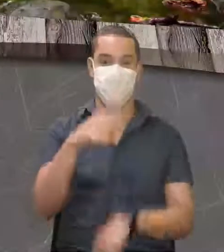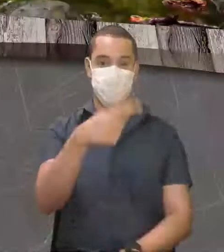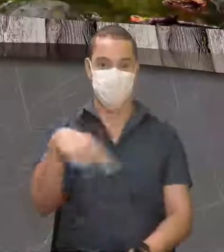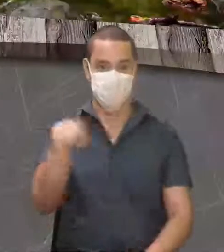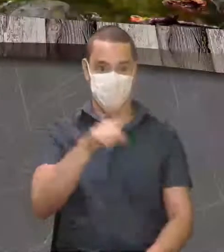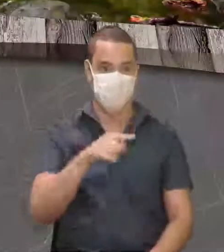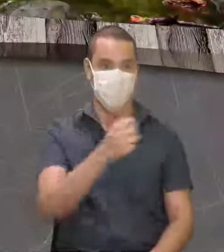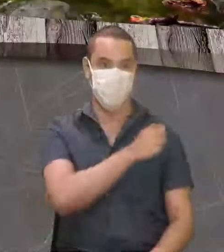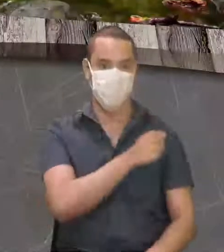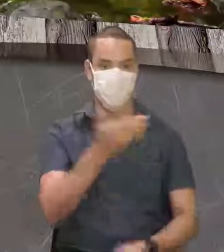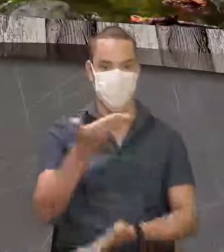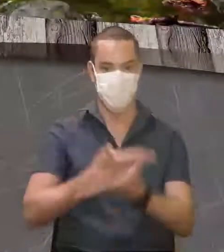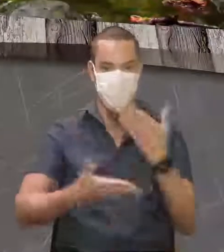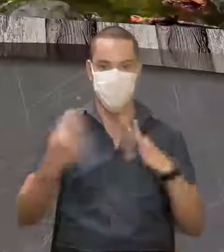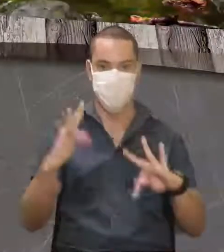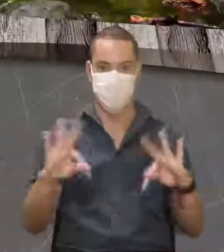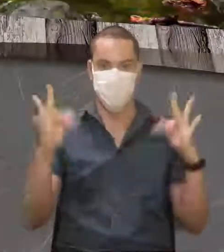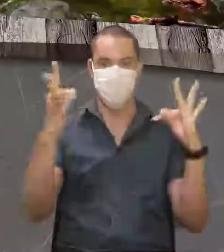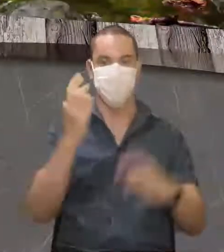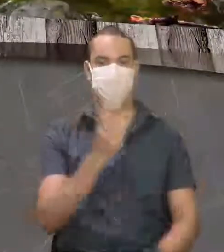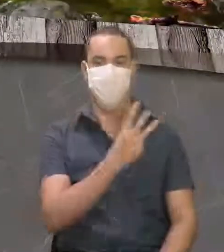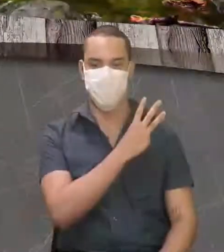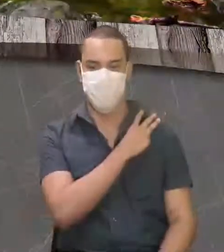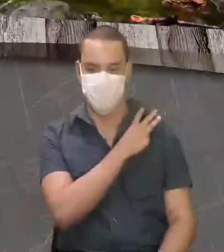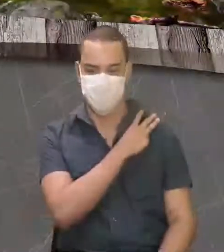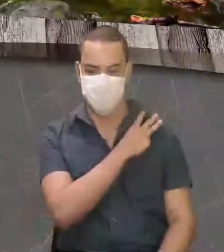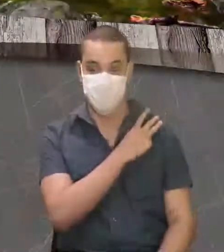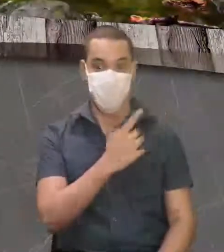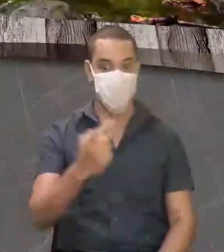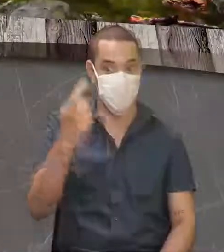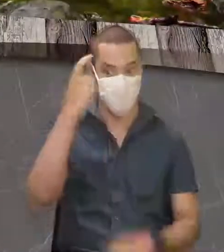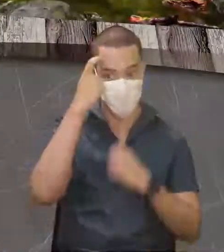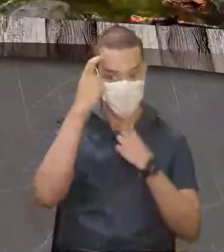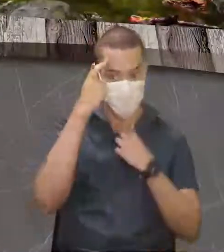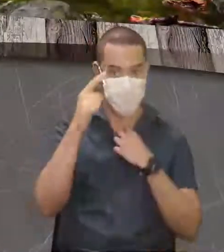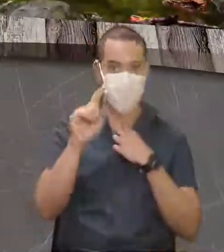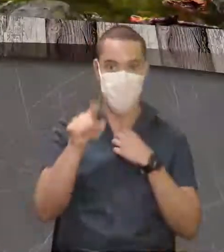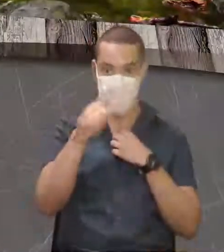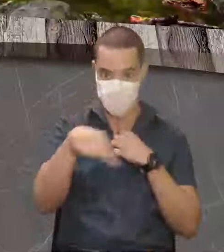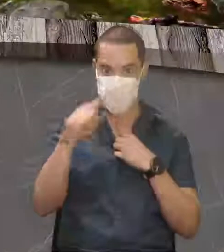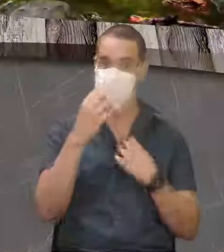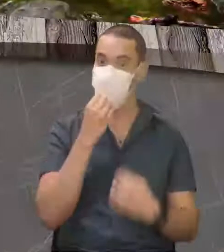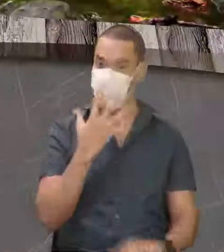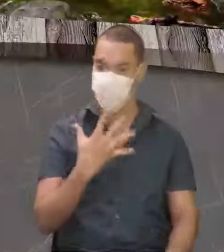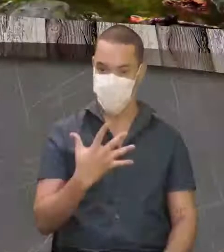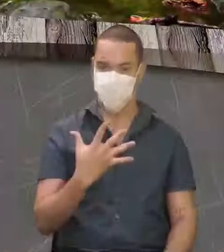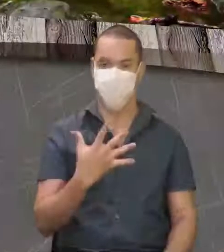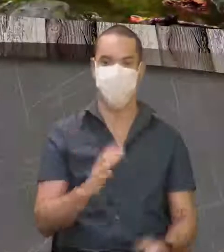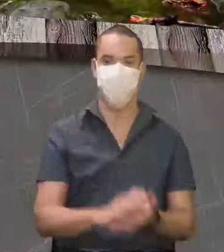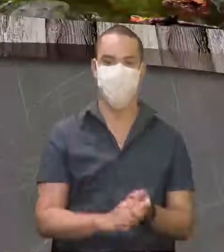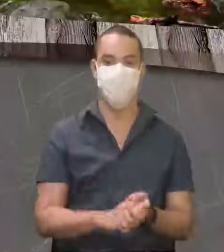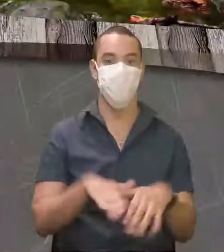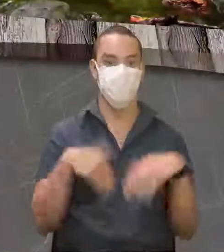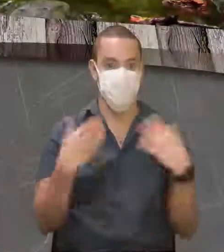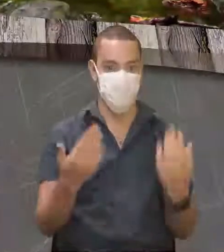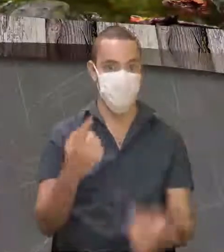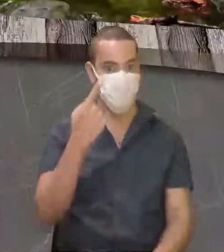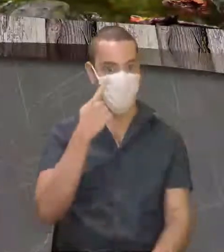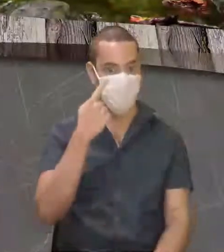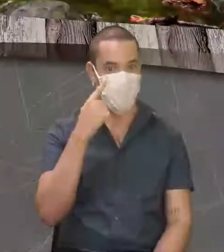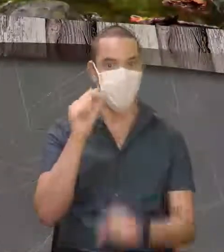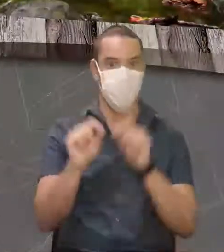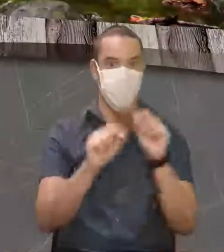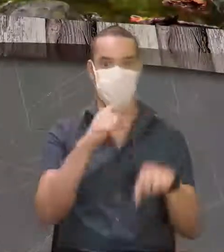você, aluno da Mediação Tecnológica do terceirão. Pensa, não é para pouco não, né? Vambora, então? Vamos dar uma olhada